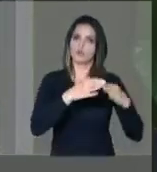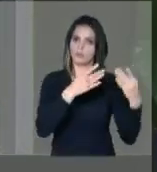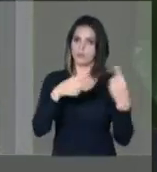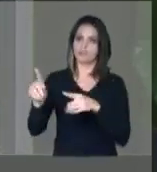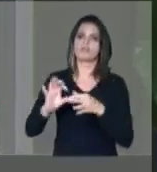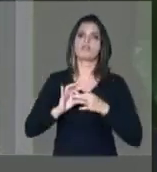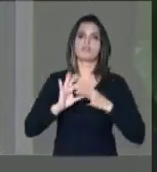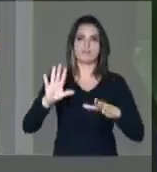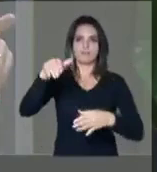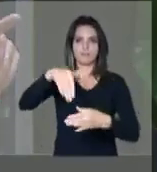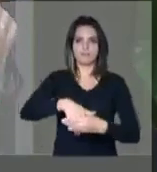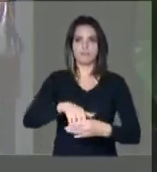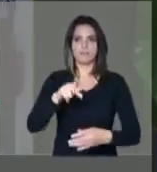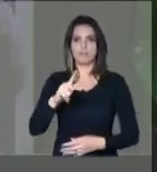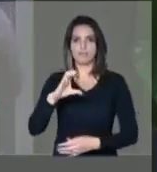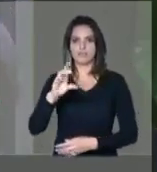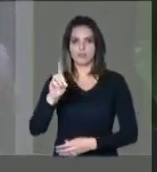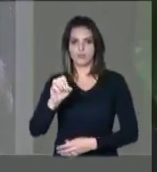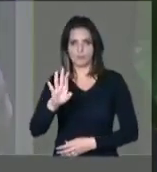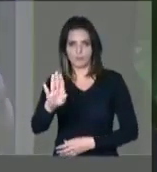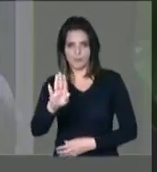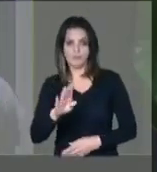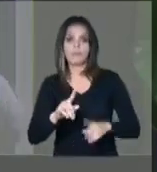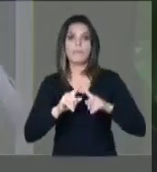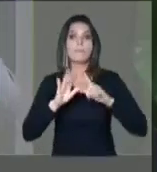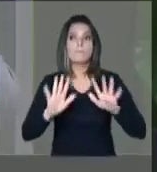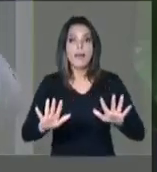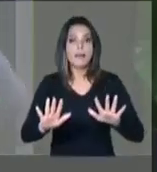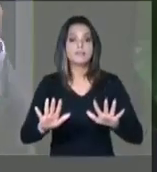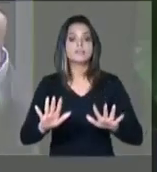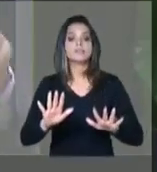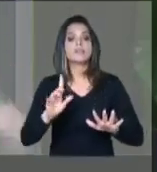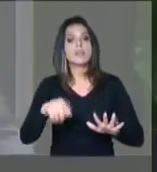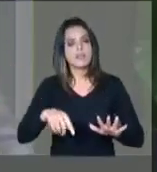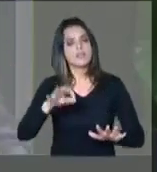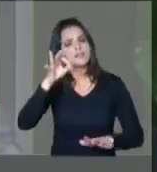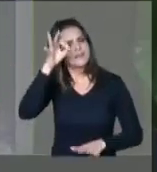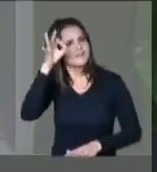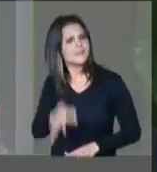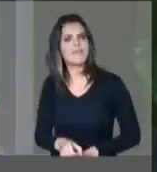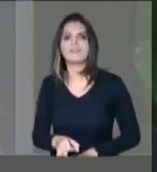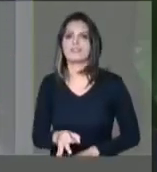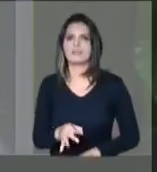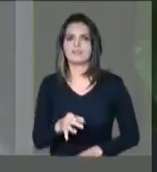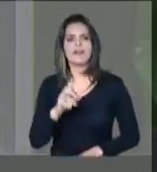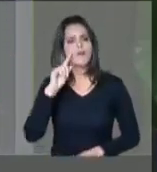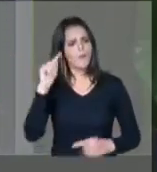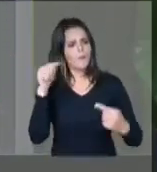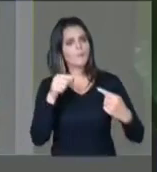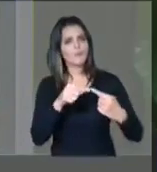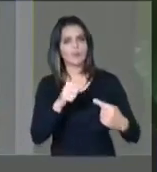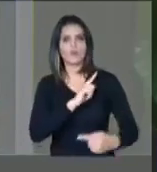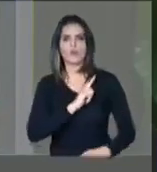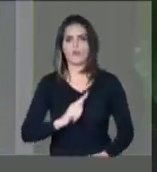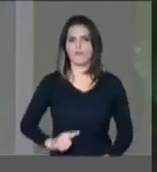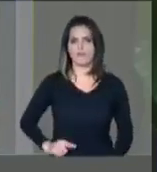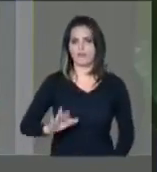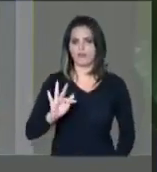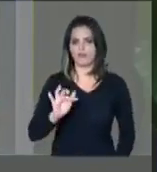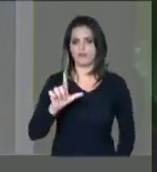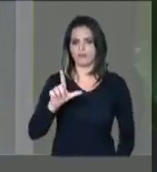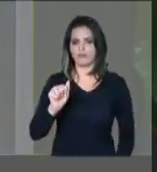em respeito à posição do PCdoB e ressalva que não tem dúvida de que a intenção do governador Flávio